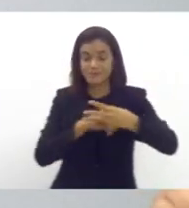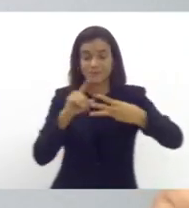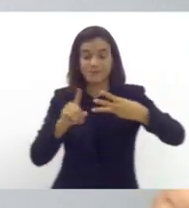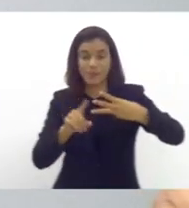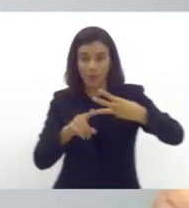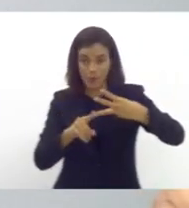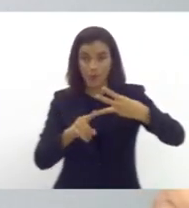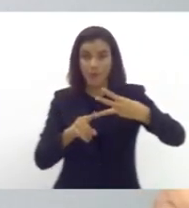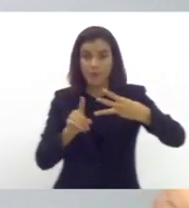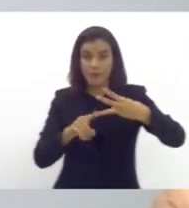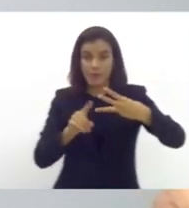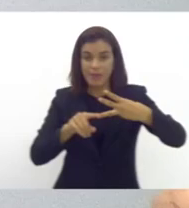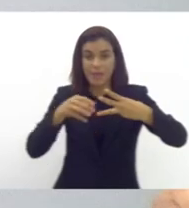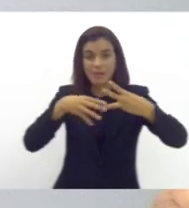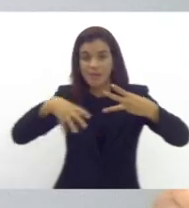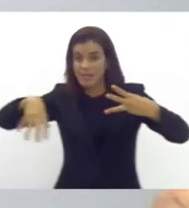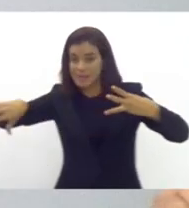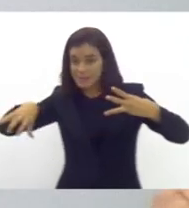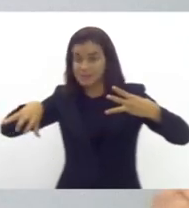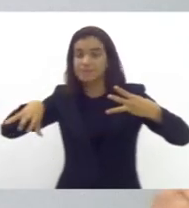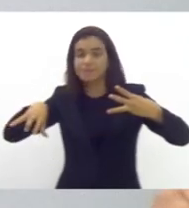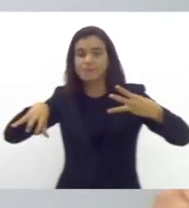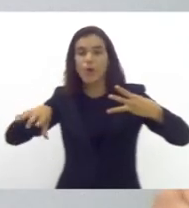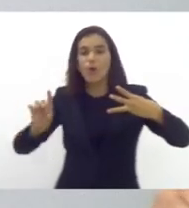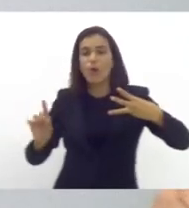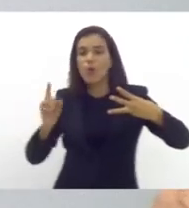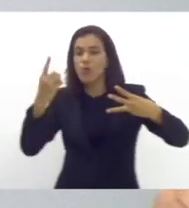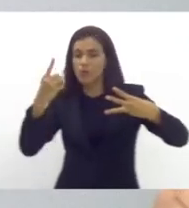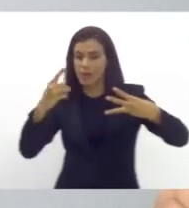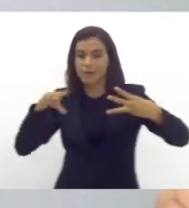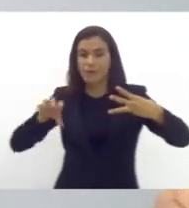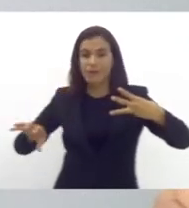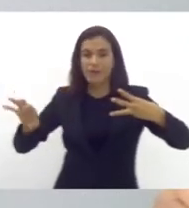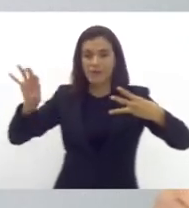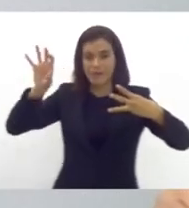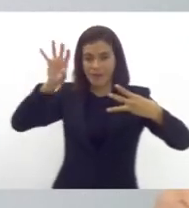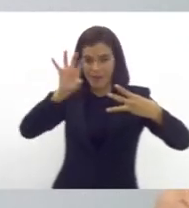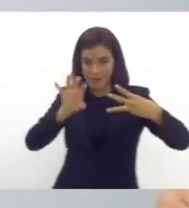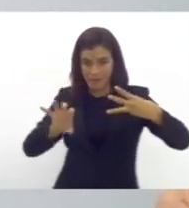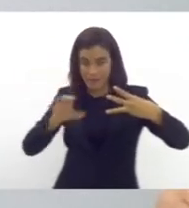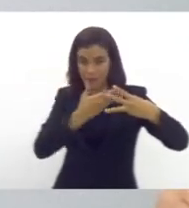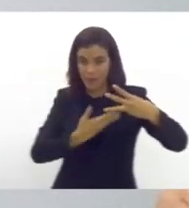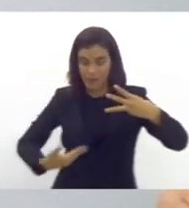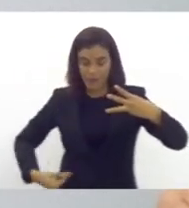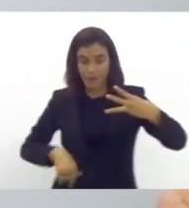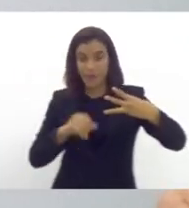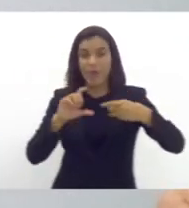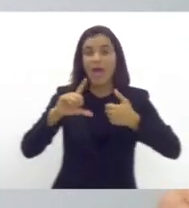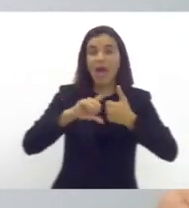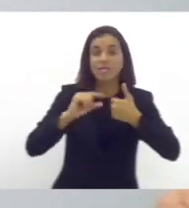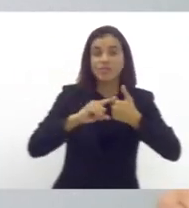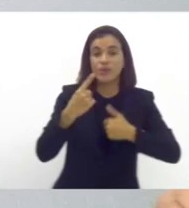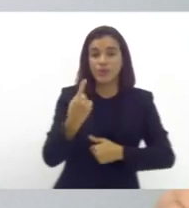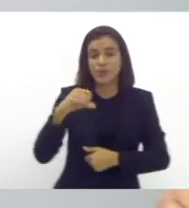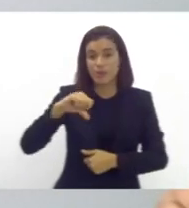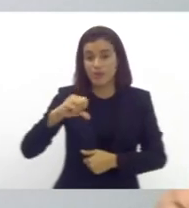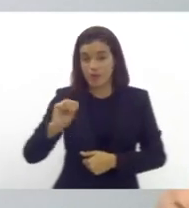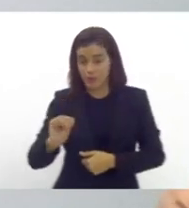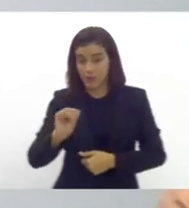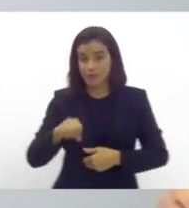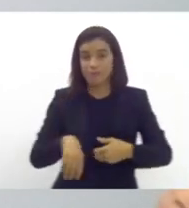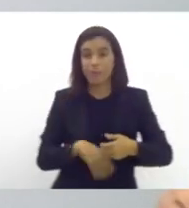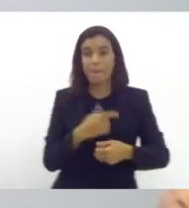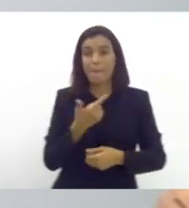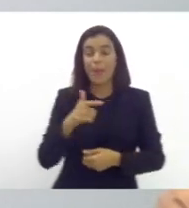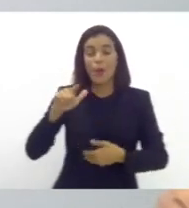diretriz um descentralização com direção única em cada esfera de governo artigo 198 agora